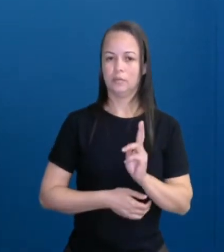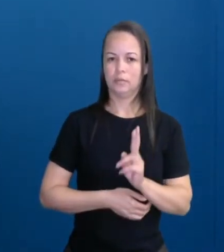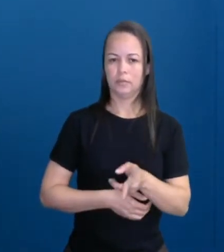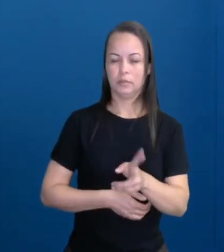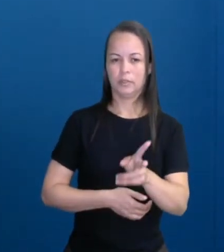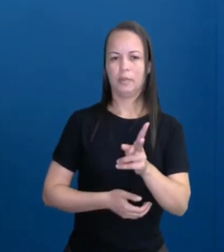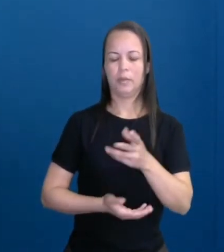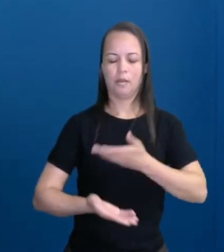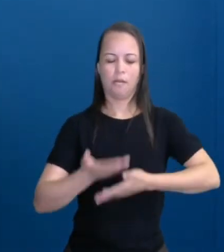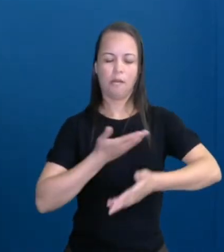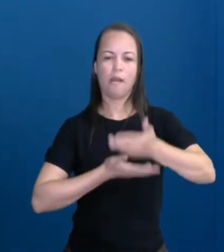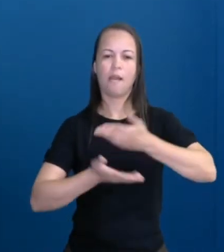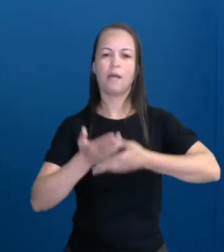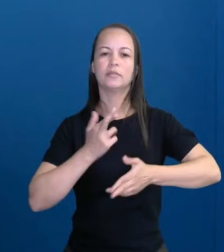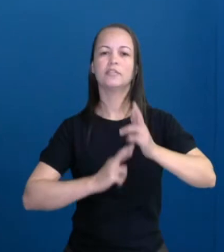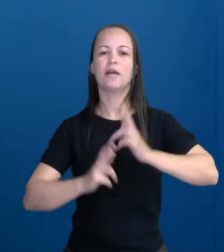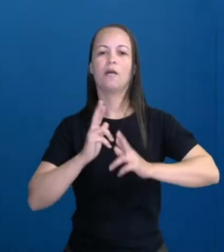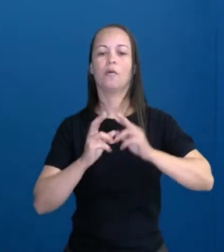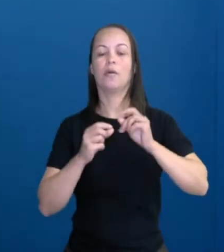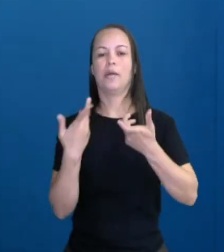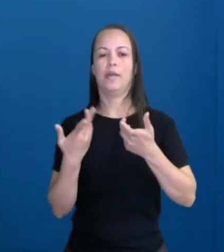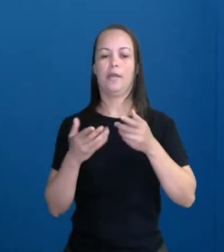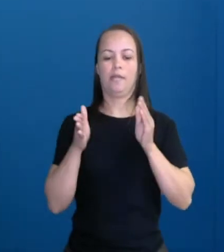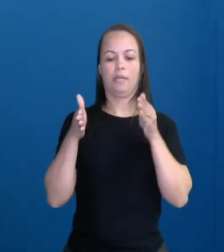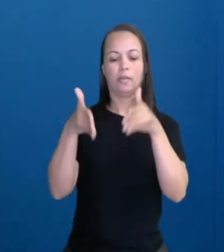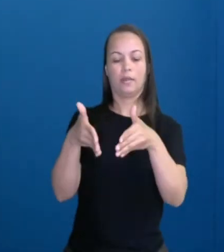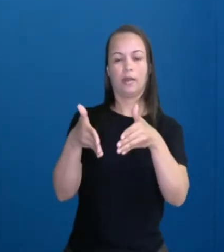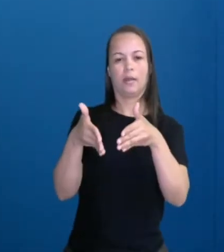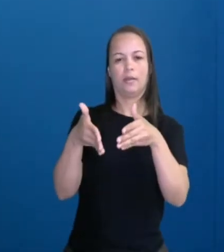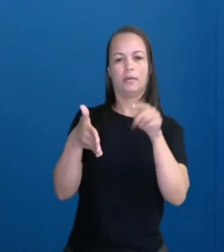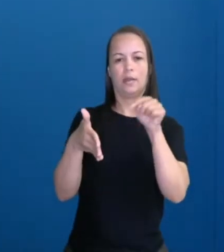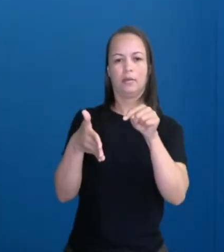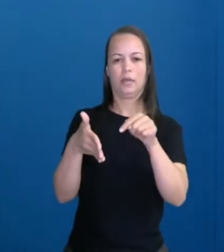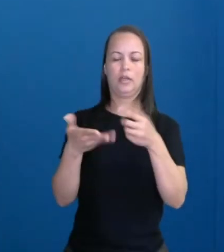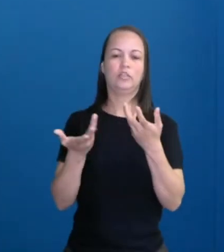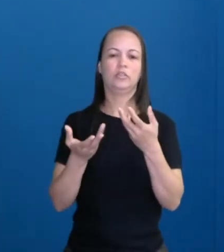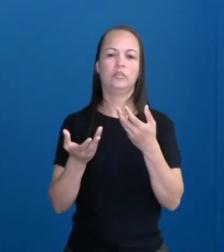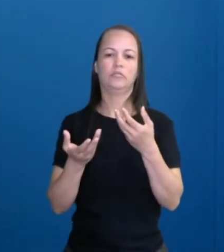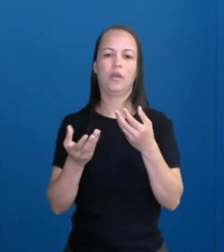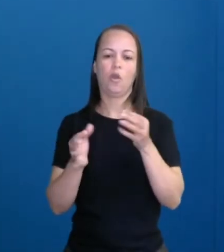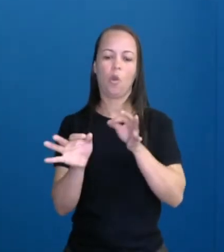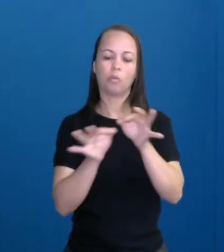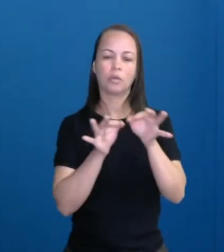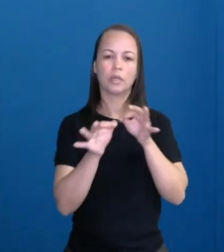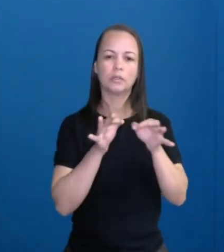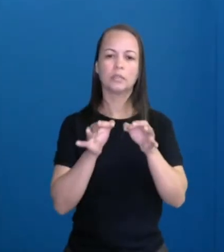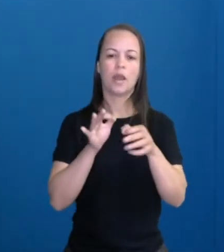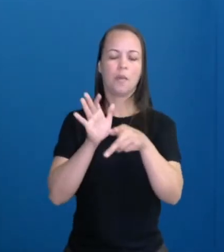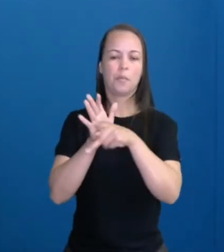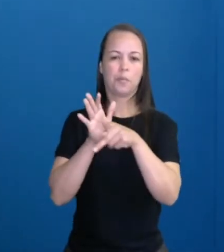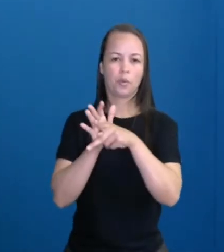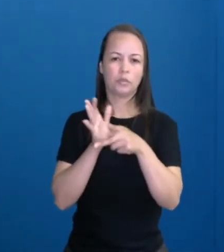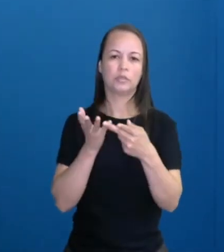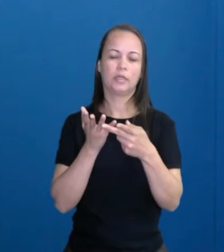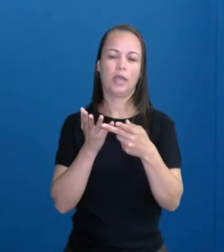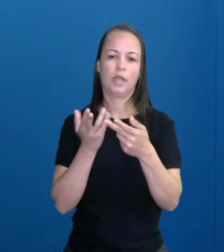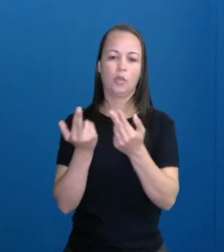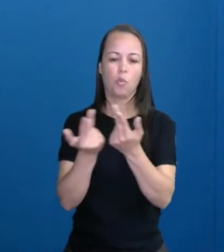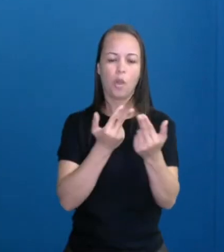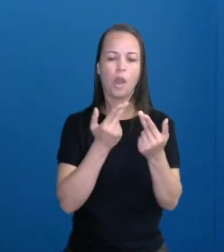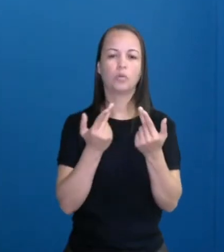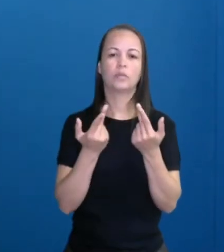a relação é direta, a gente vai montar uma proporção, né, que é a igualdade de